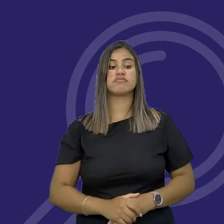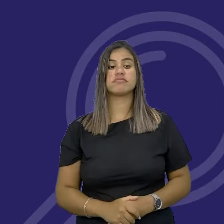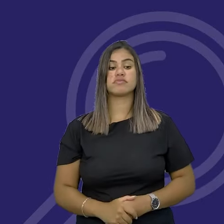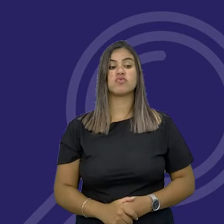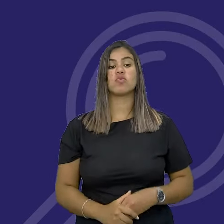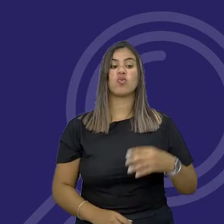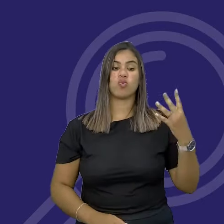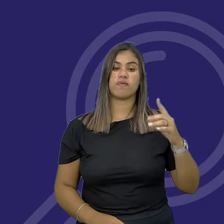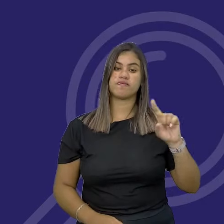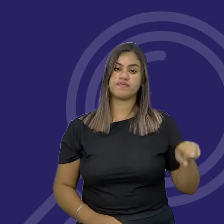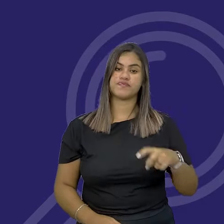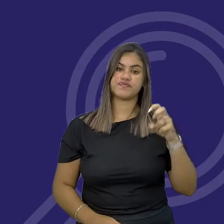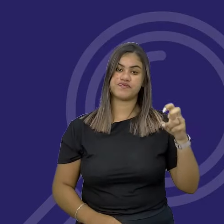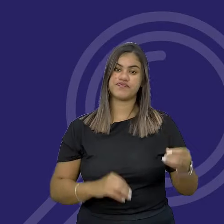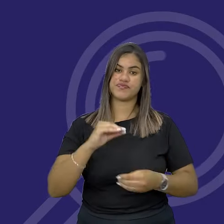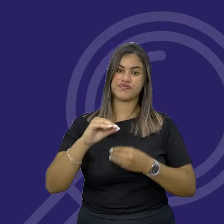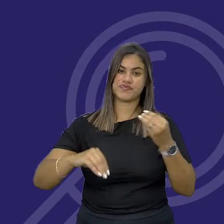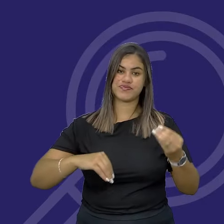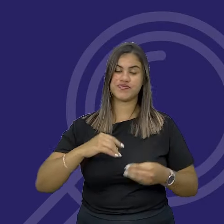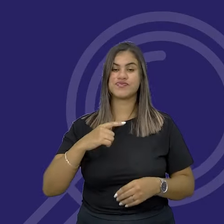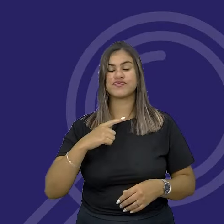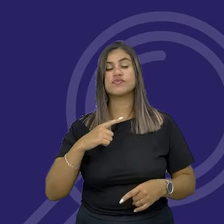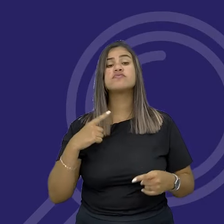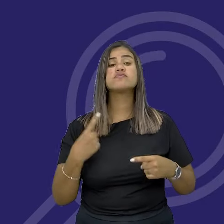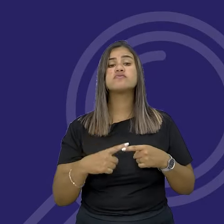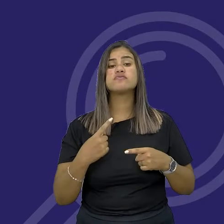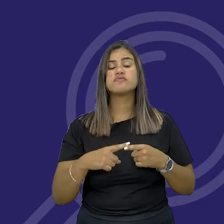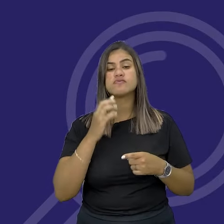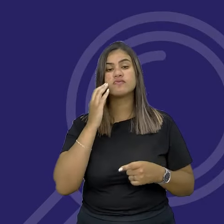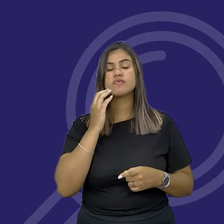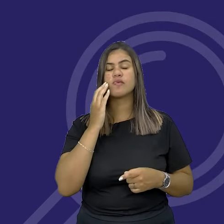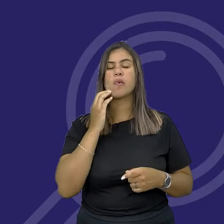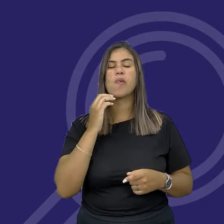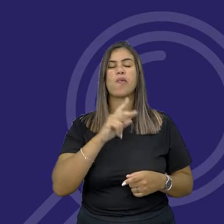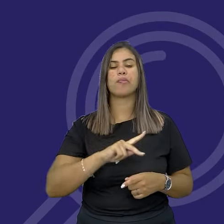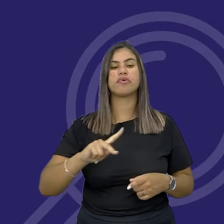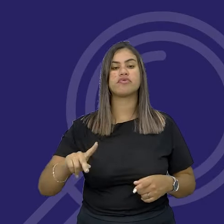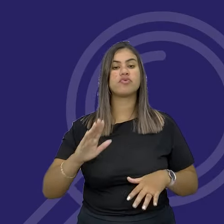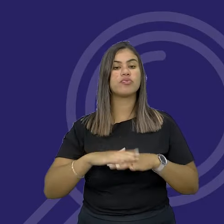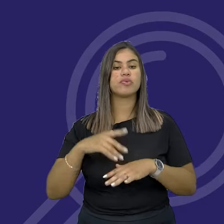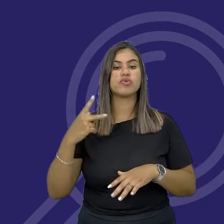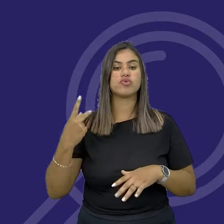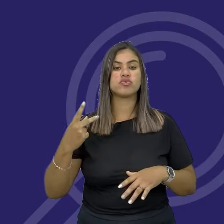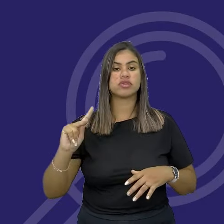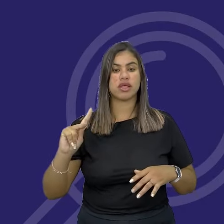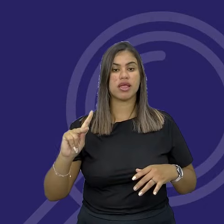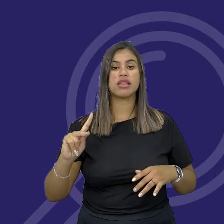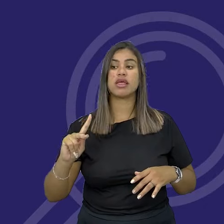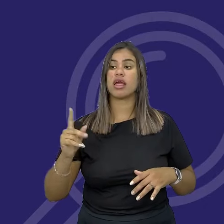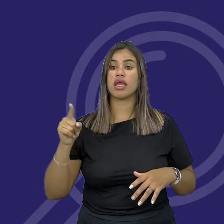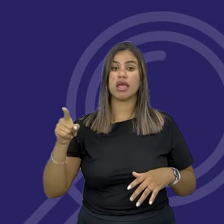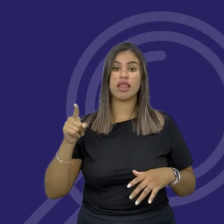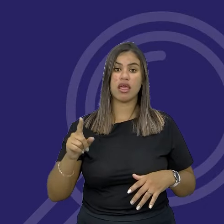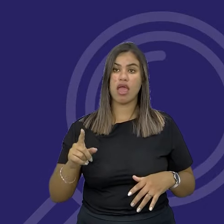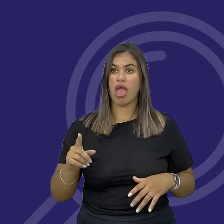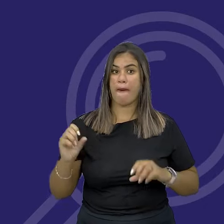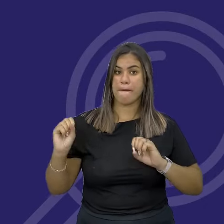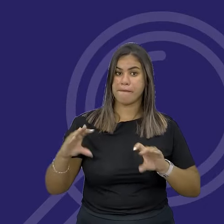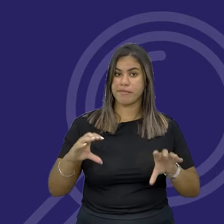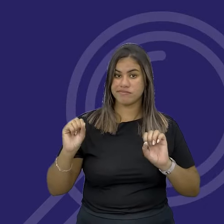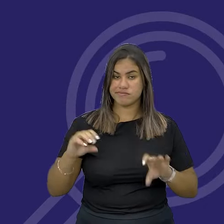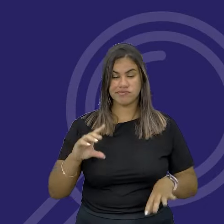a 5, elas se misturam nesse momento. Por quê? Porque o professor, nesse momento, ele vai assumir o papel de mediador. Então, ele